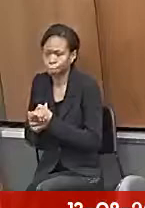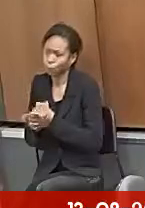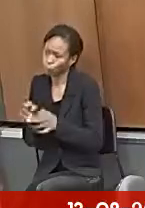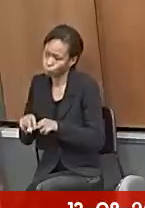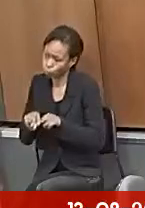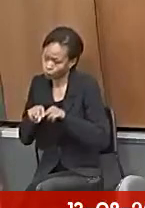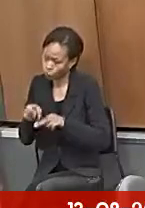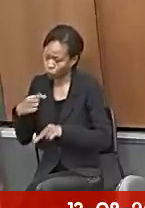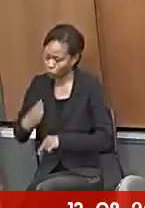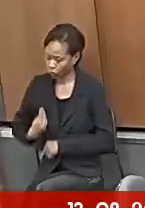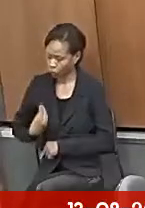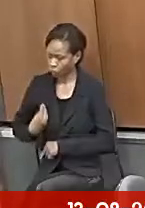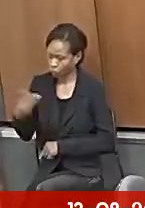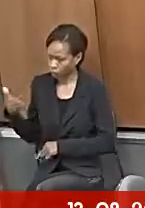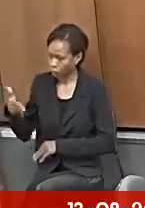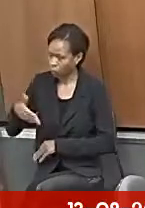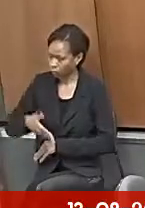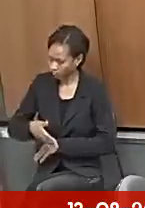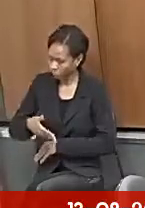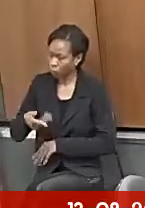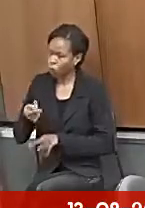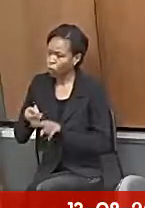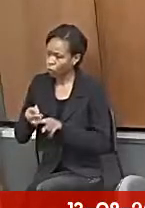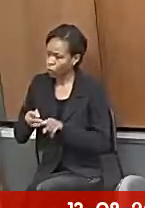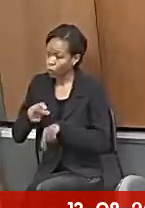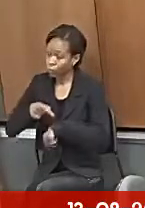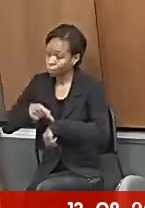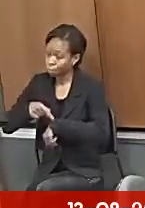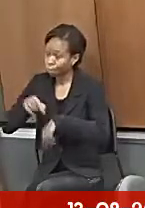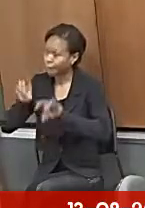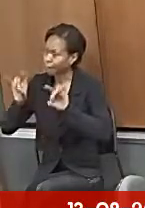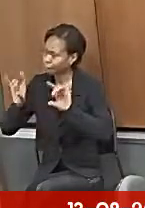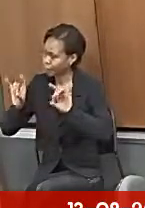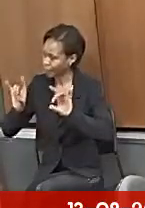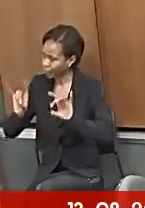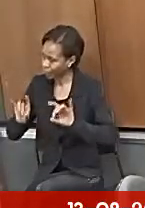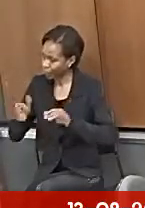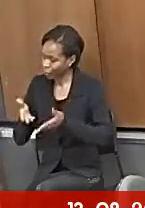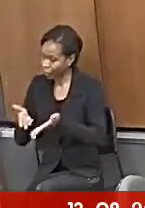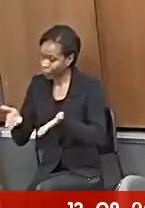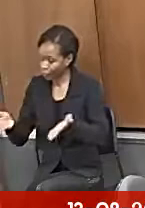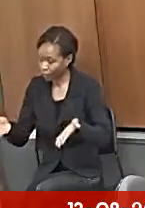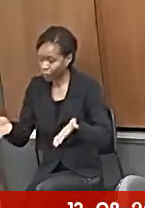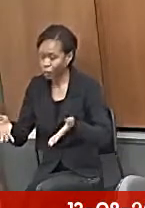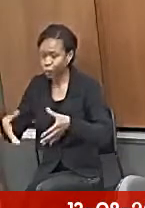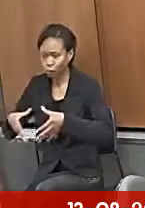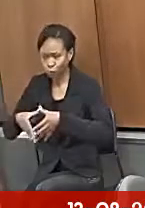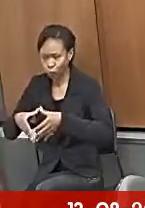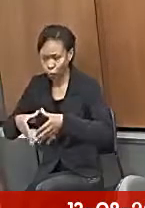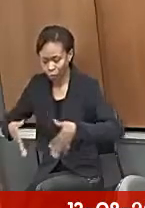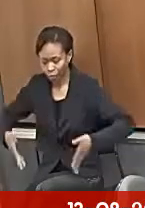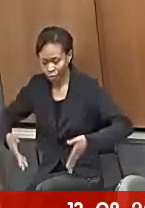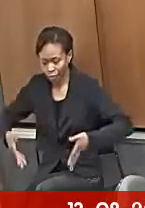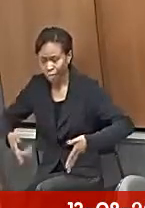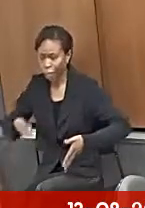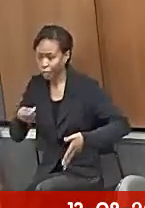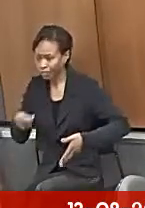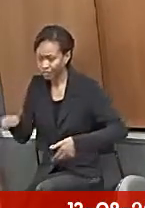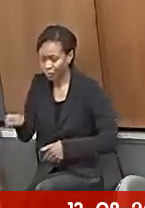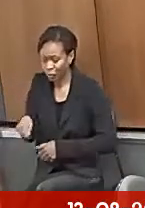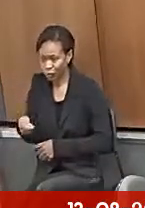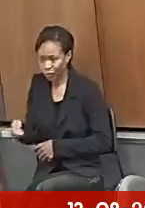porque realmente é um momento especial pro tênis de cadeira de rodas tivemos agora recentemente